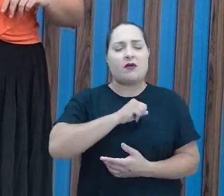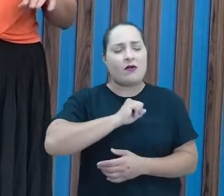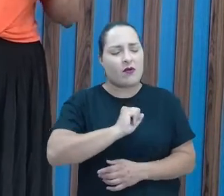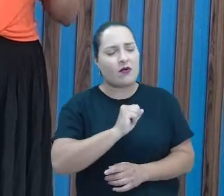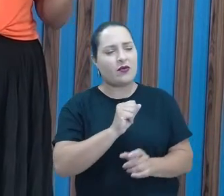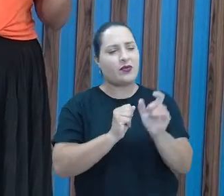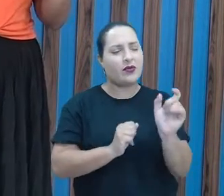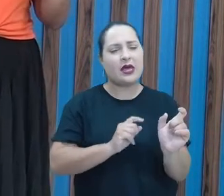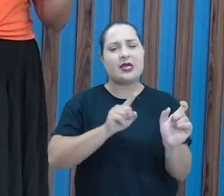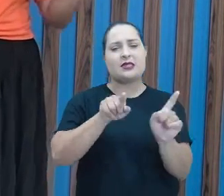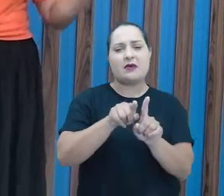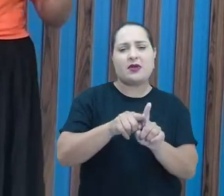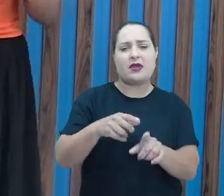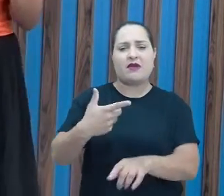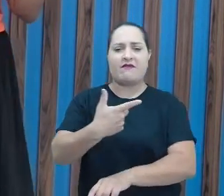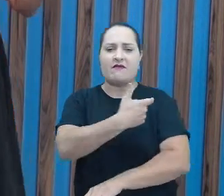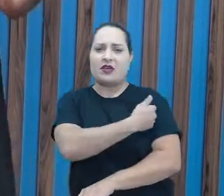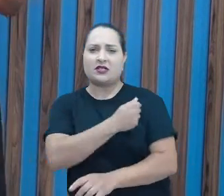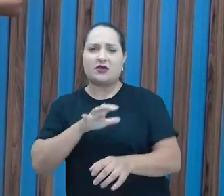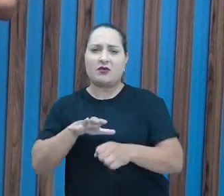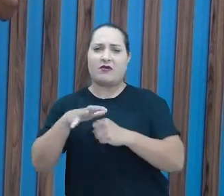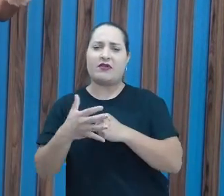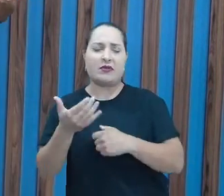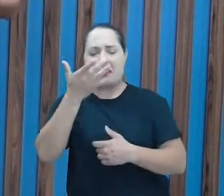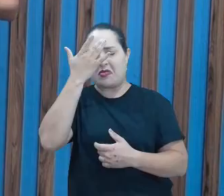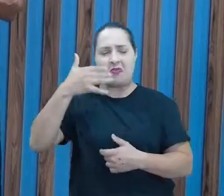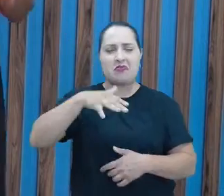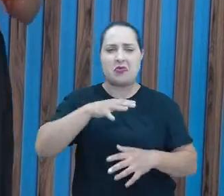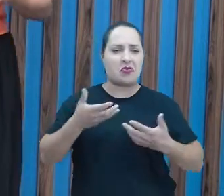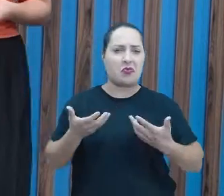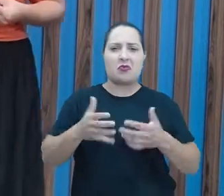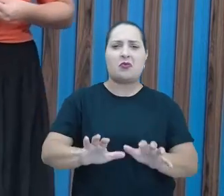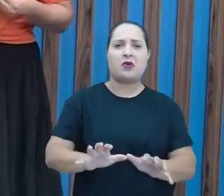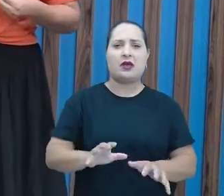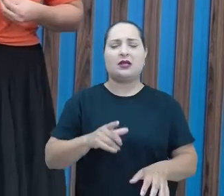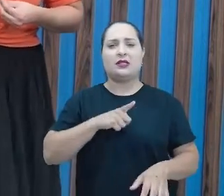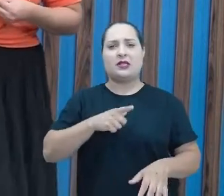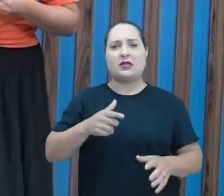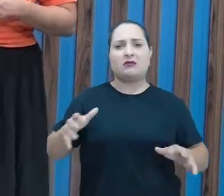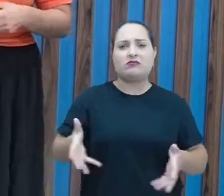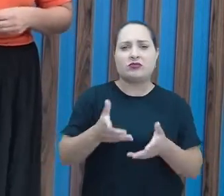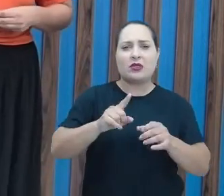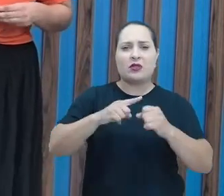vacina. Enfim, aí a gente pode ver a função da charge aqui, né, nesse meio social.